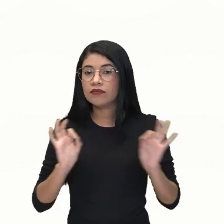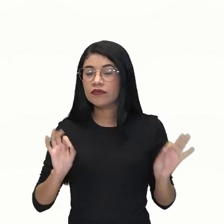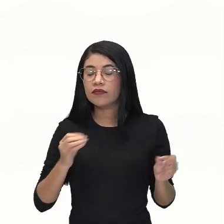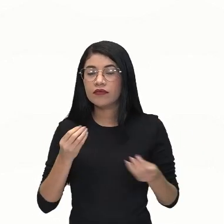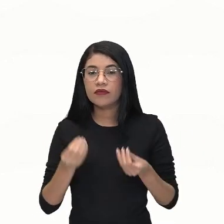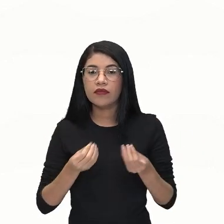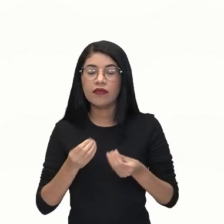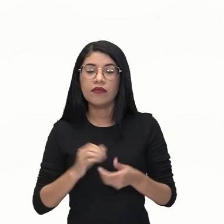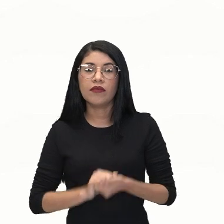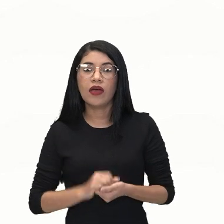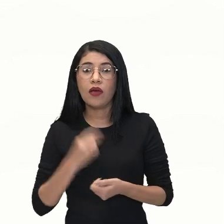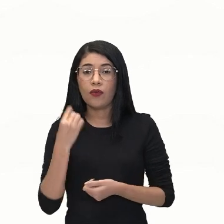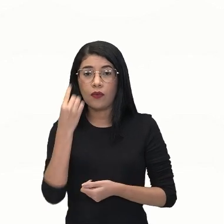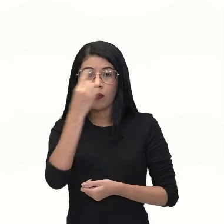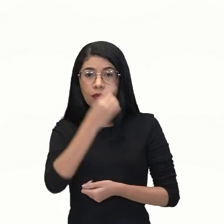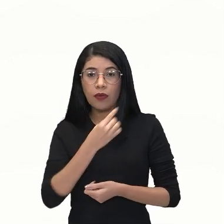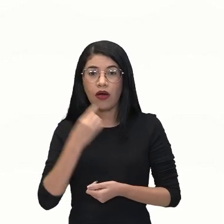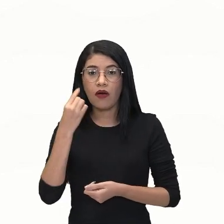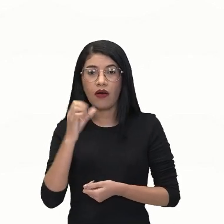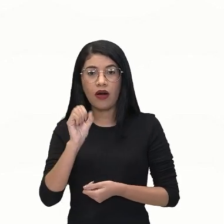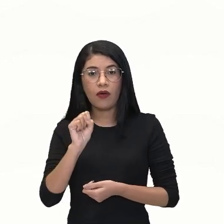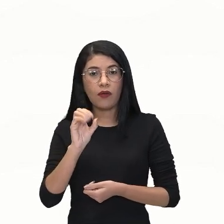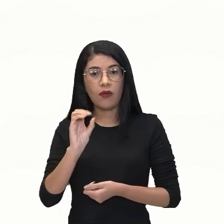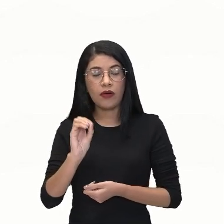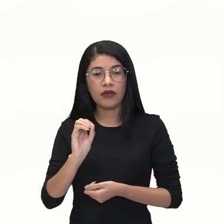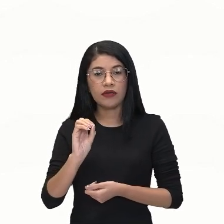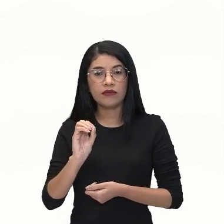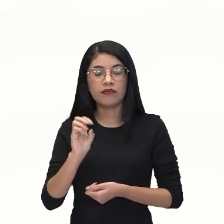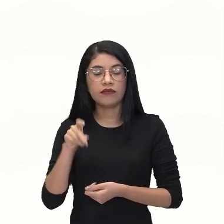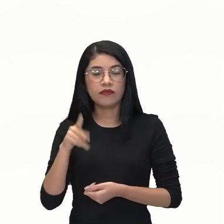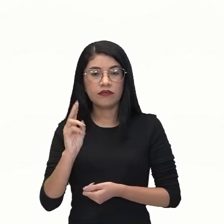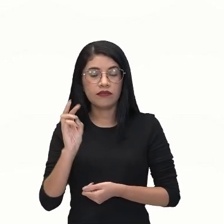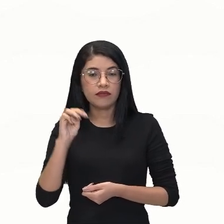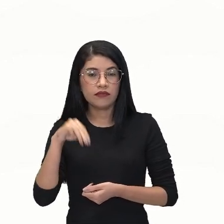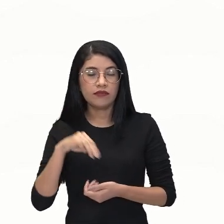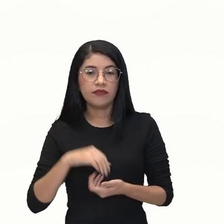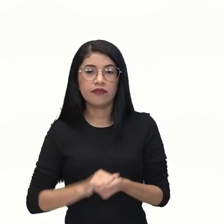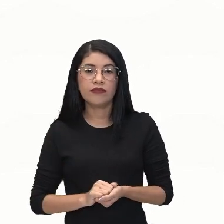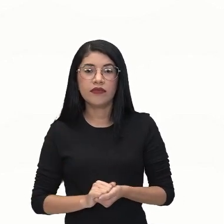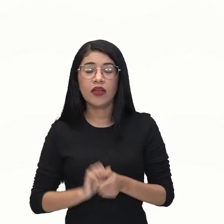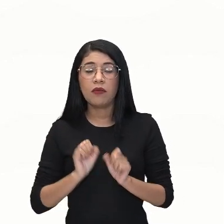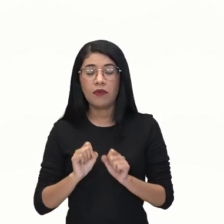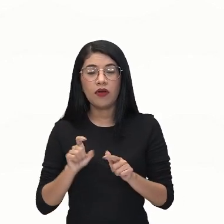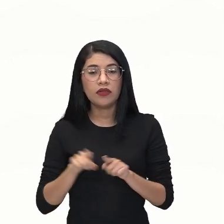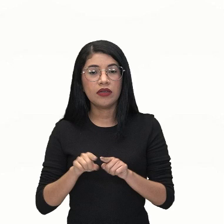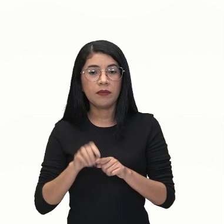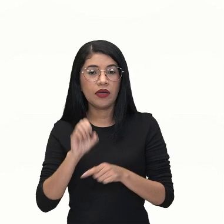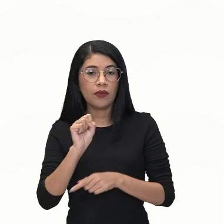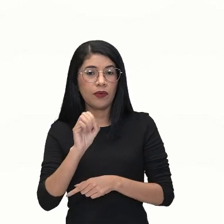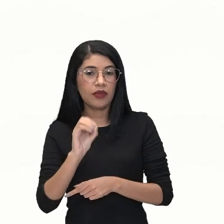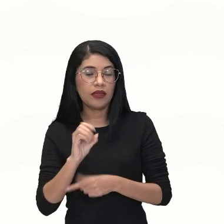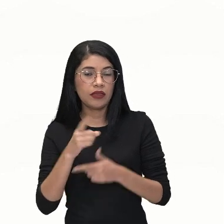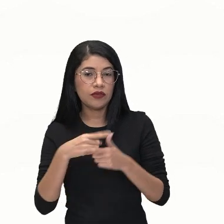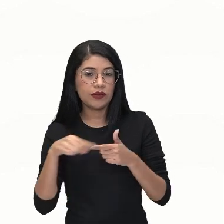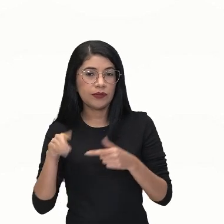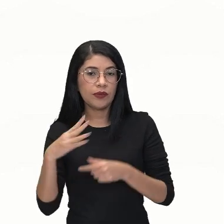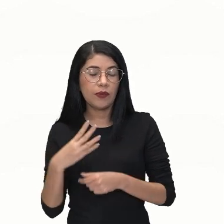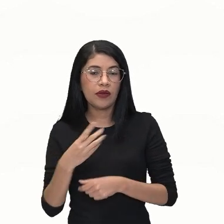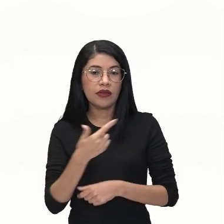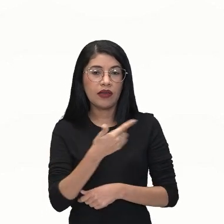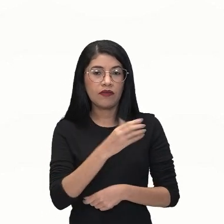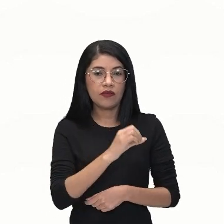em 1 hora ele vai percorrer 80 quilômetros, ou seja, eu posso dividir 80 por 4, que vai ser